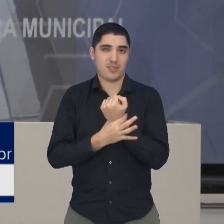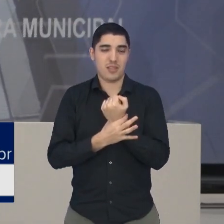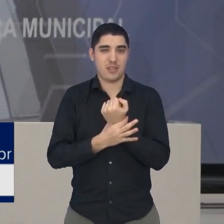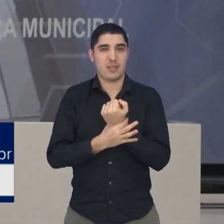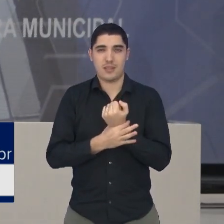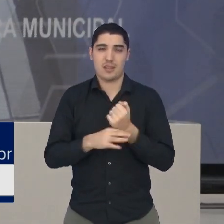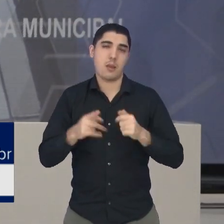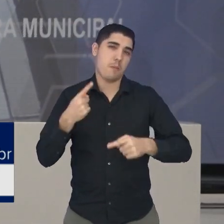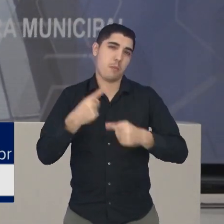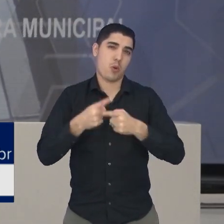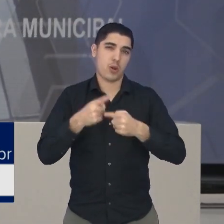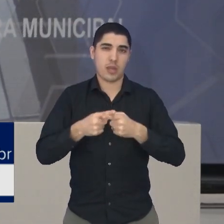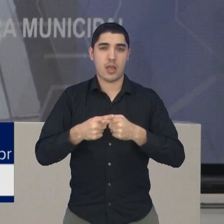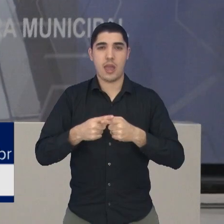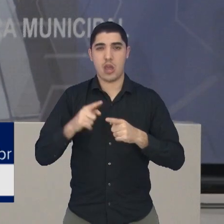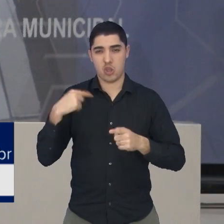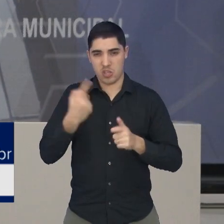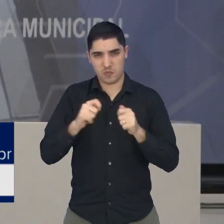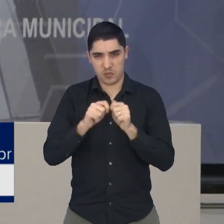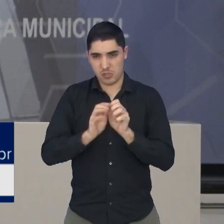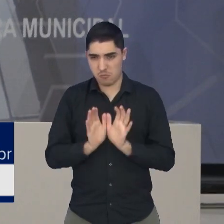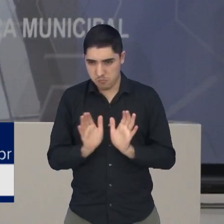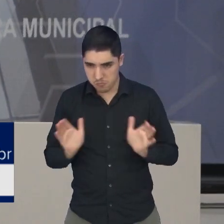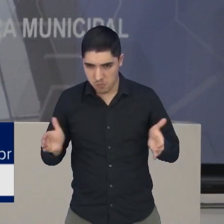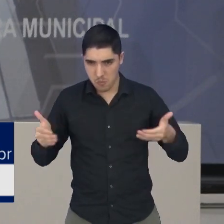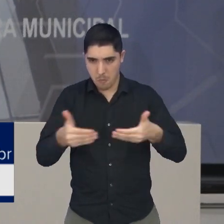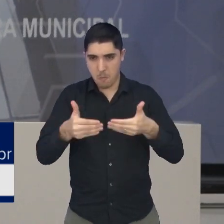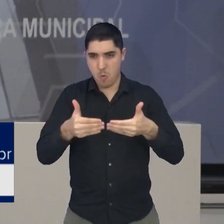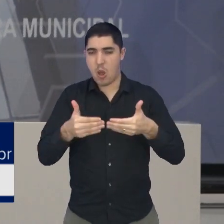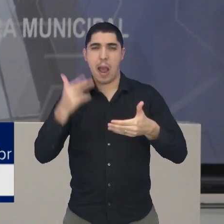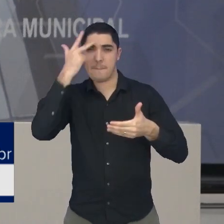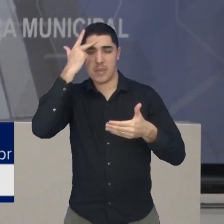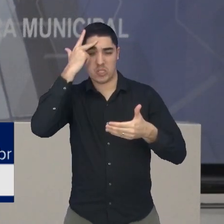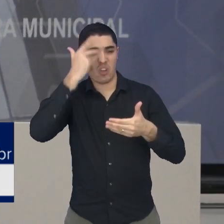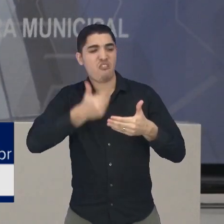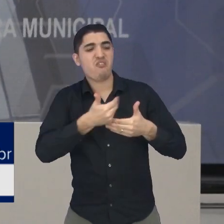ali fora em muros, que muitas vezes em ruas mal iluminadas,